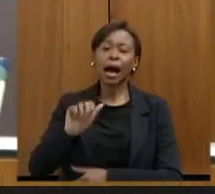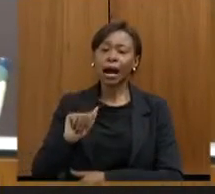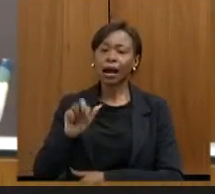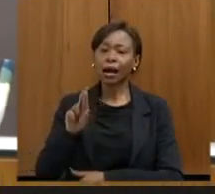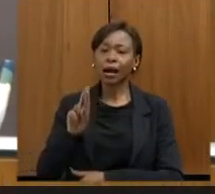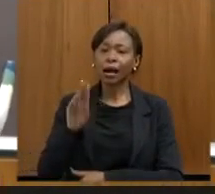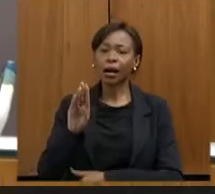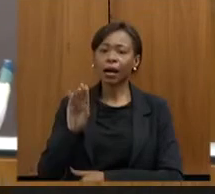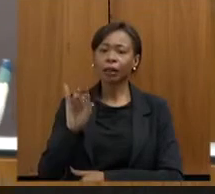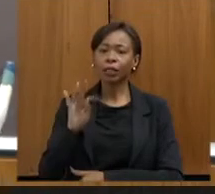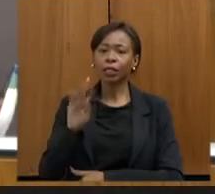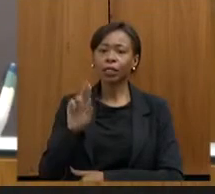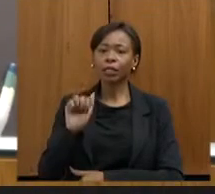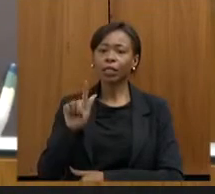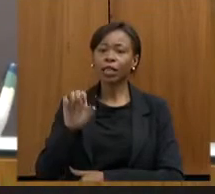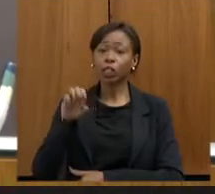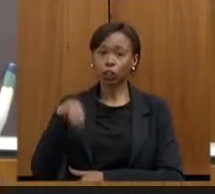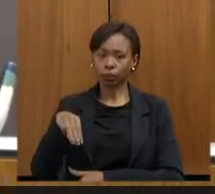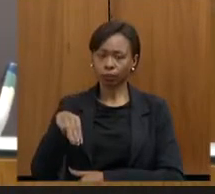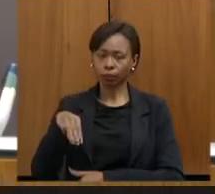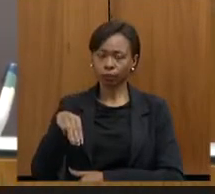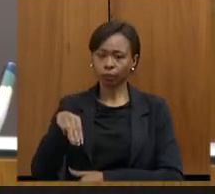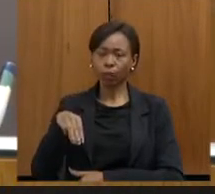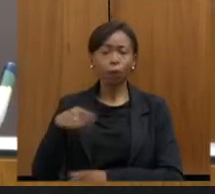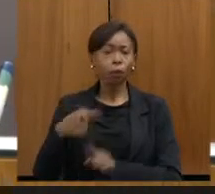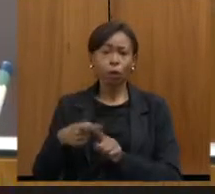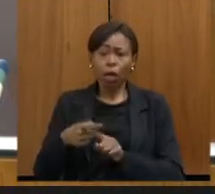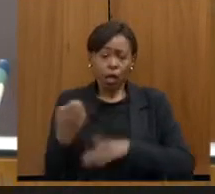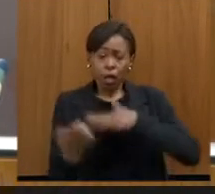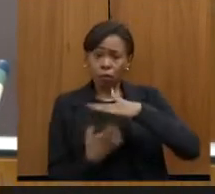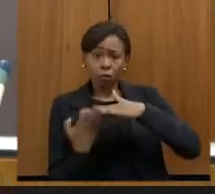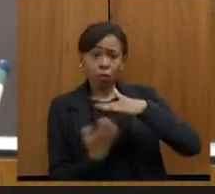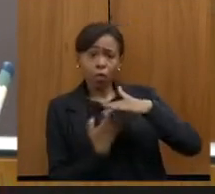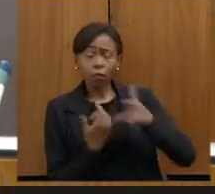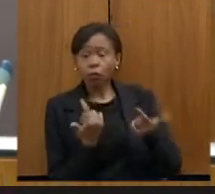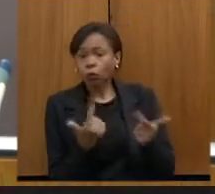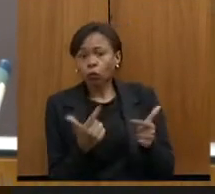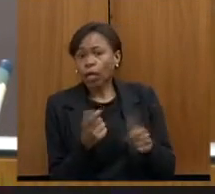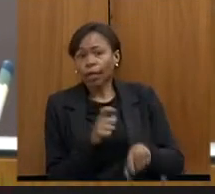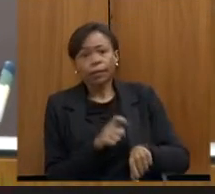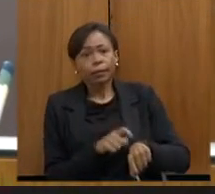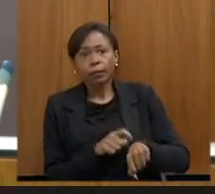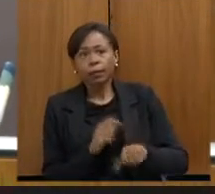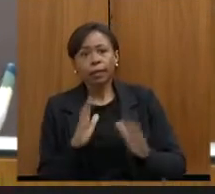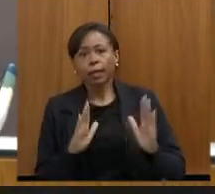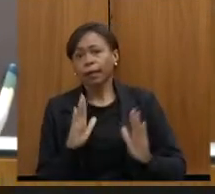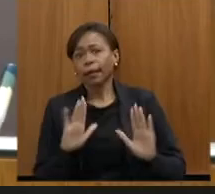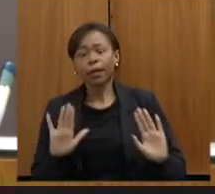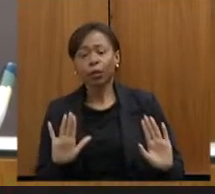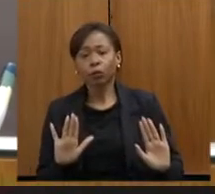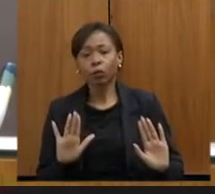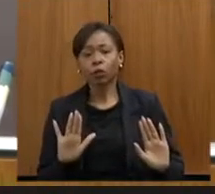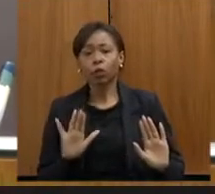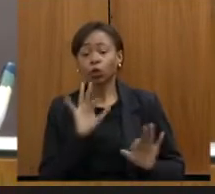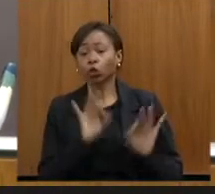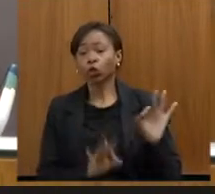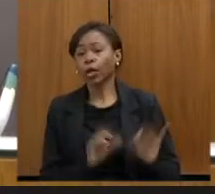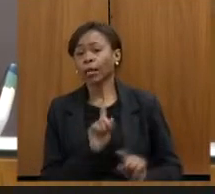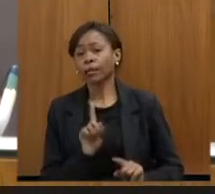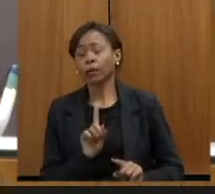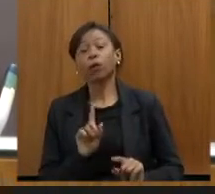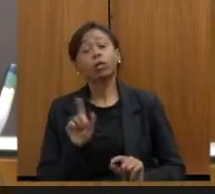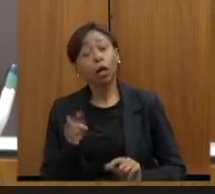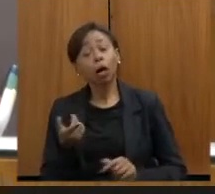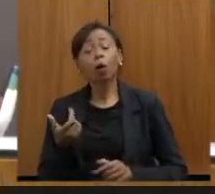podem dispor de tempo e nem dos altos valores do Judiciário, então, elas procuram hábitos